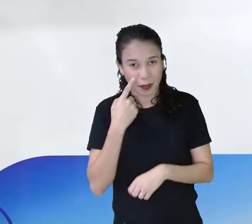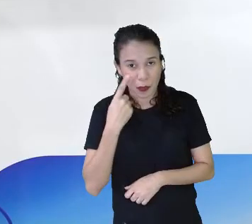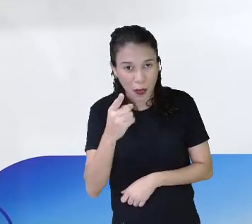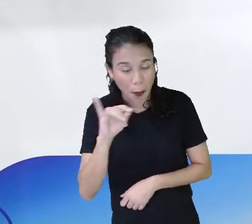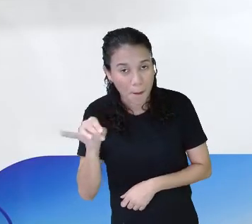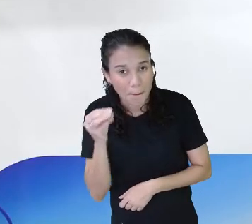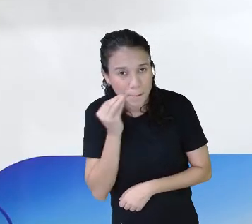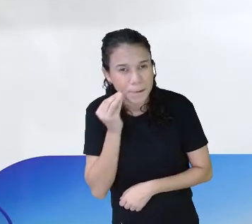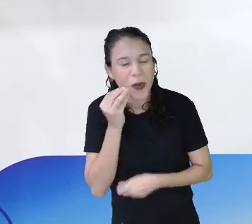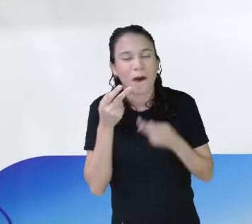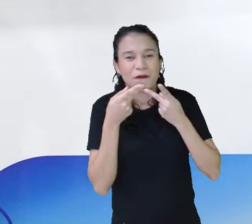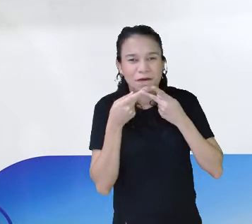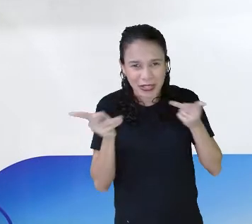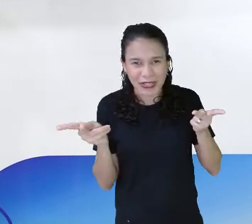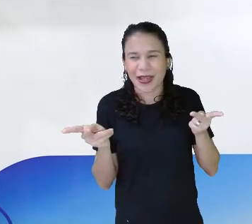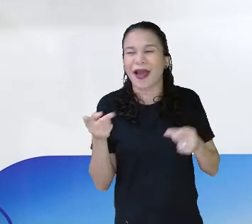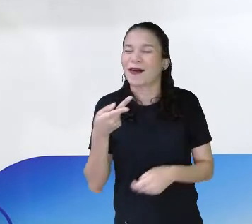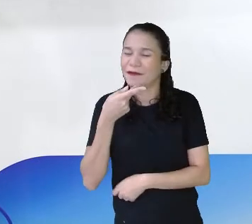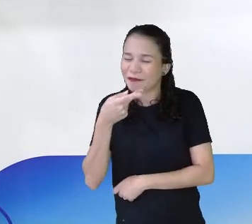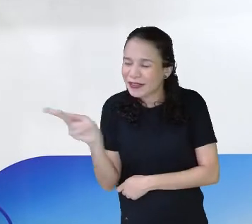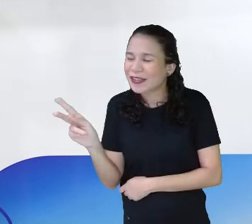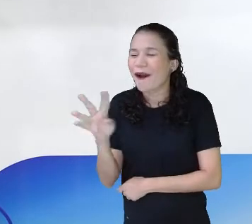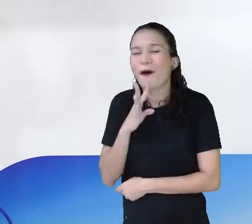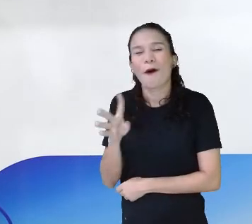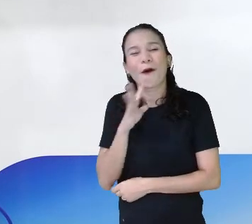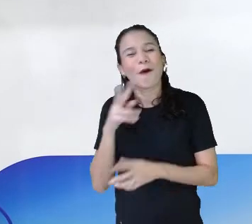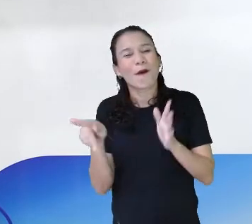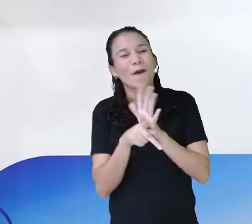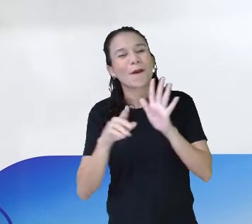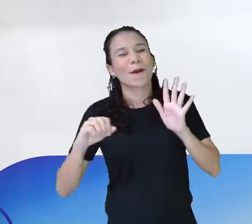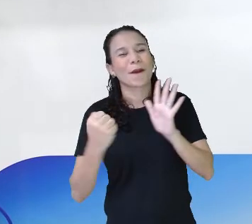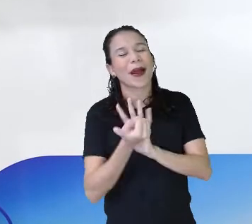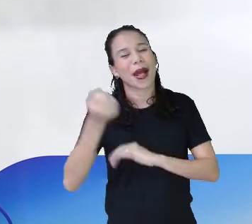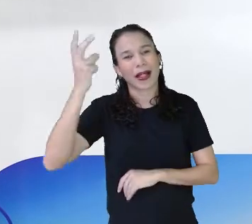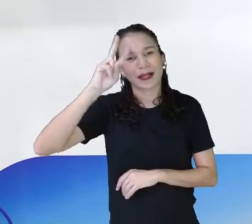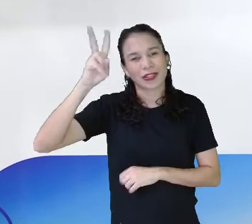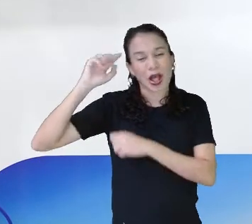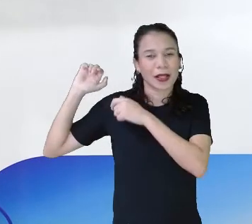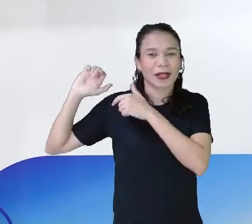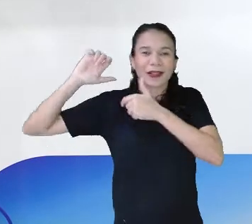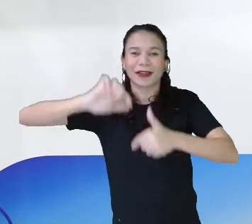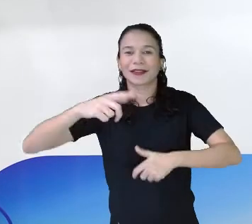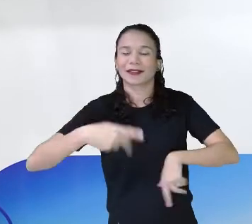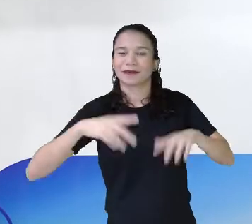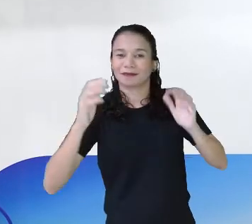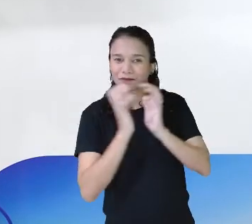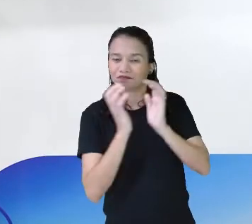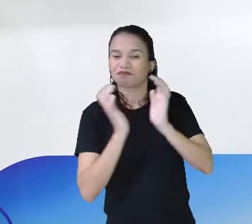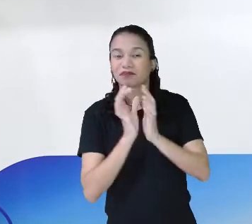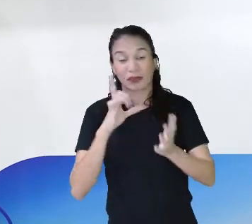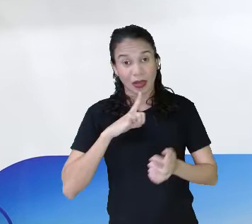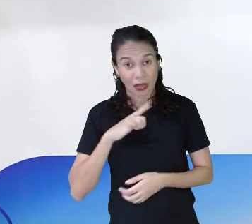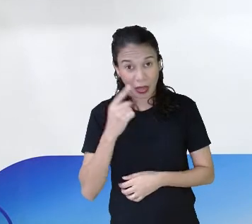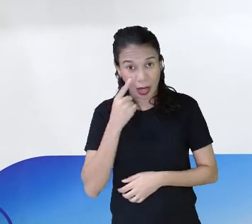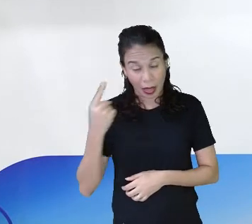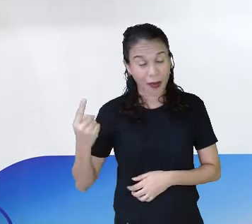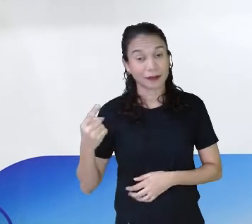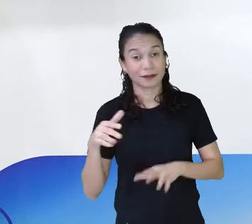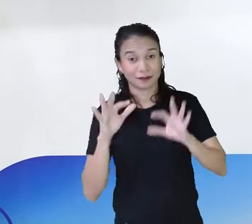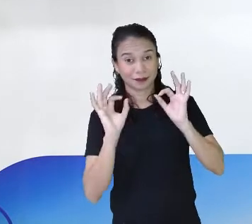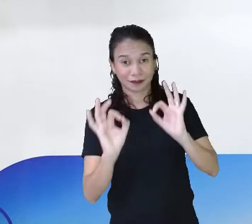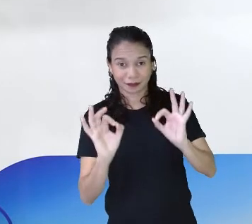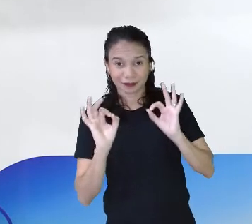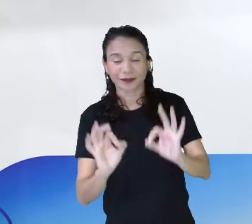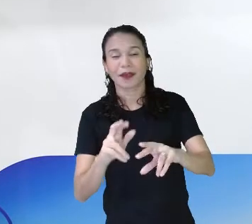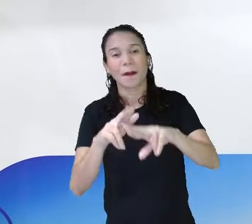ir visitar, vá visitar e conhecer um pouco da história de Recife, lá, que está guardado lá neste museu, tá